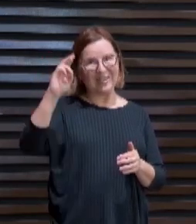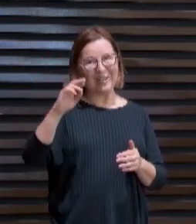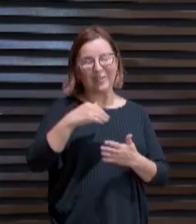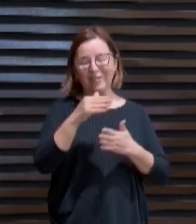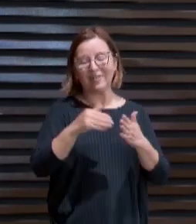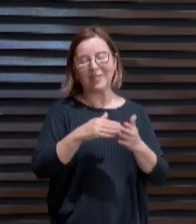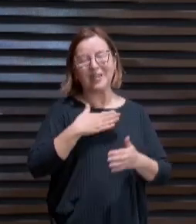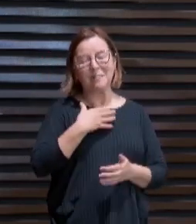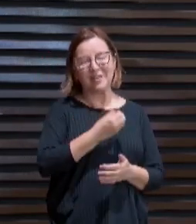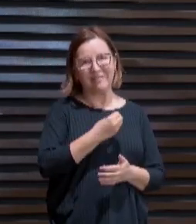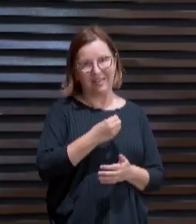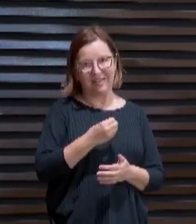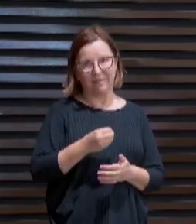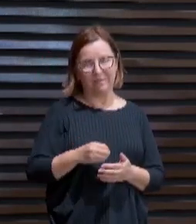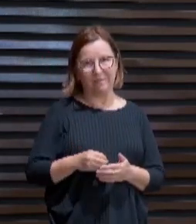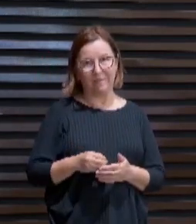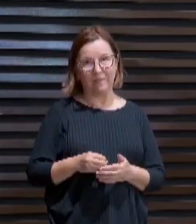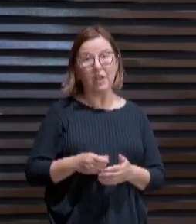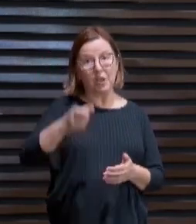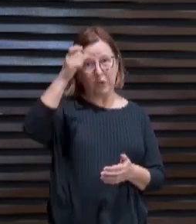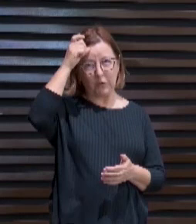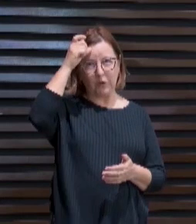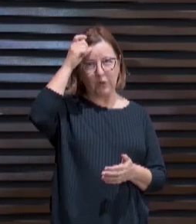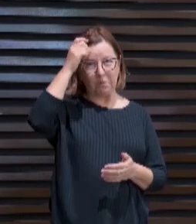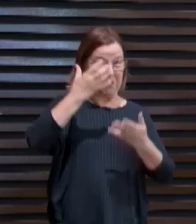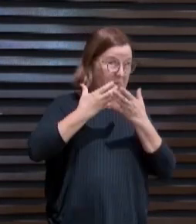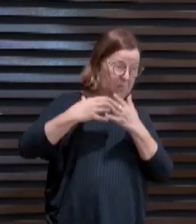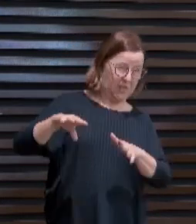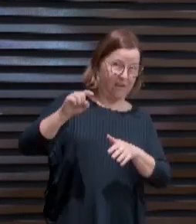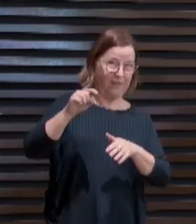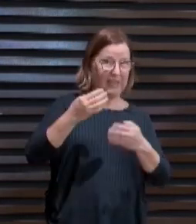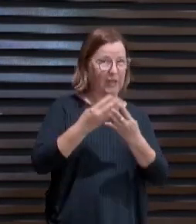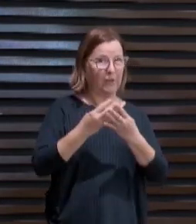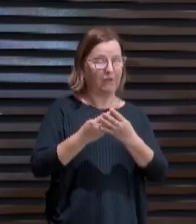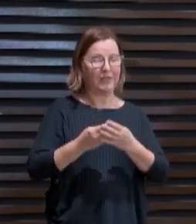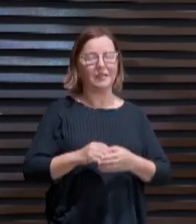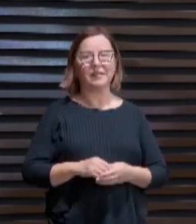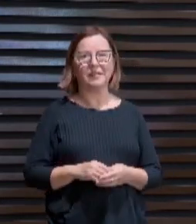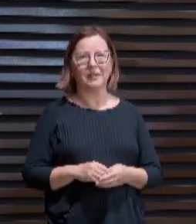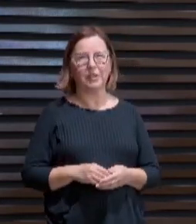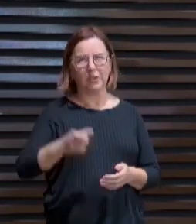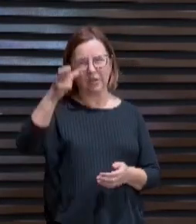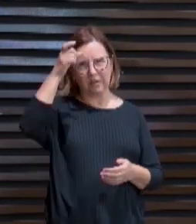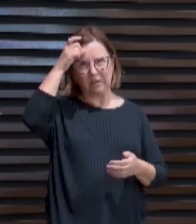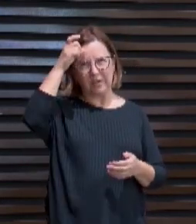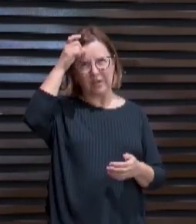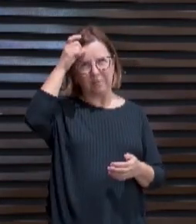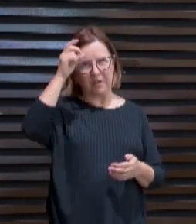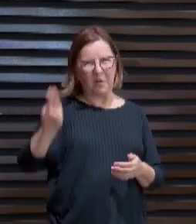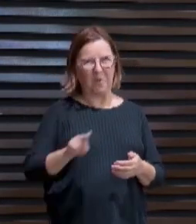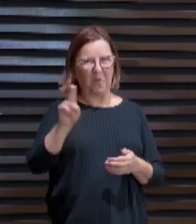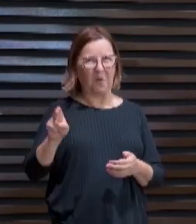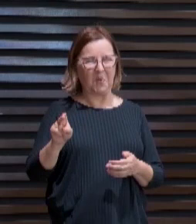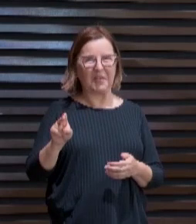negue. E ele vai se utilizar de ideologias, vai se utilizar às vezes da ciência,